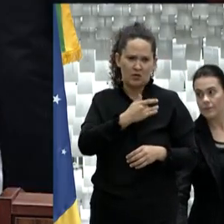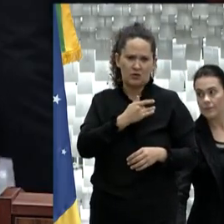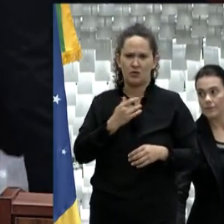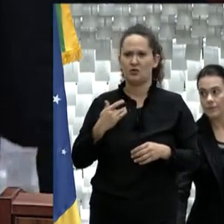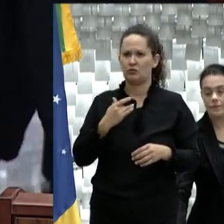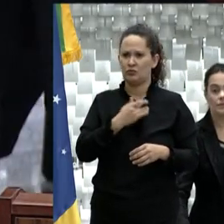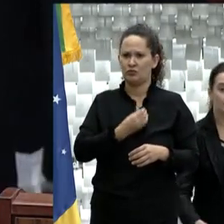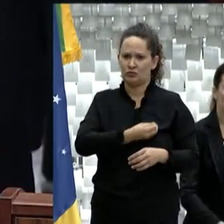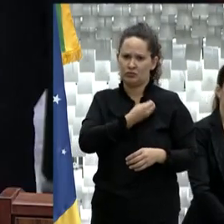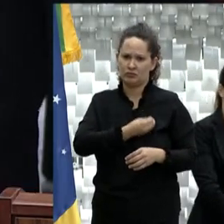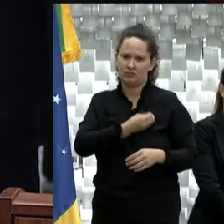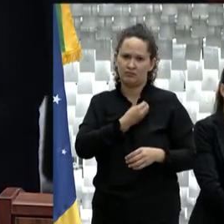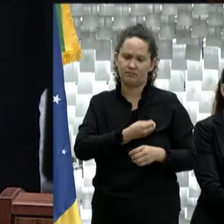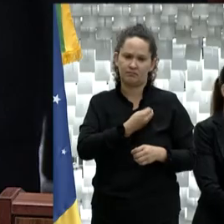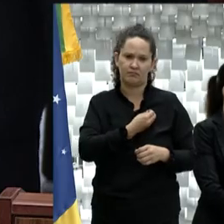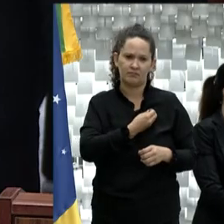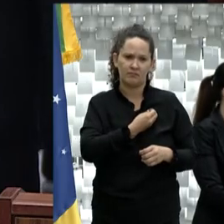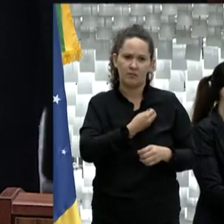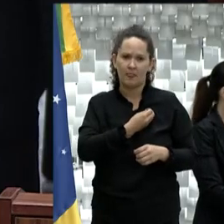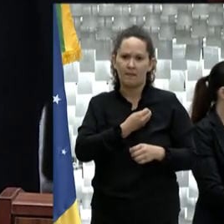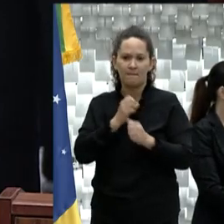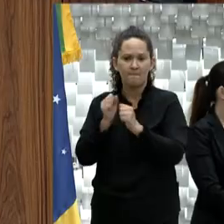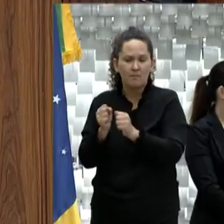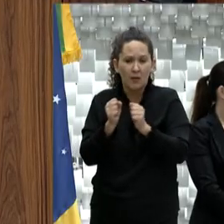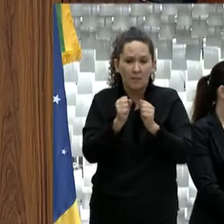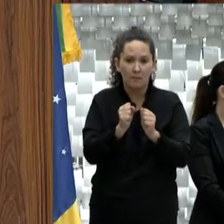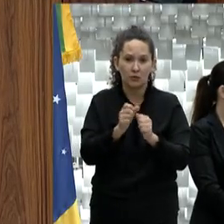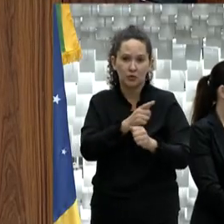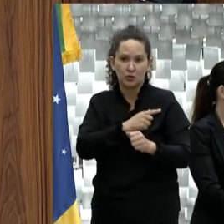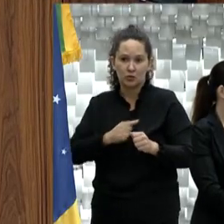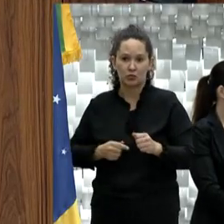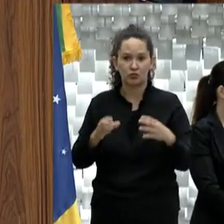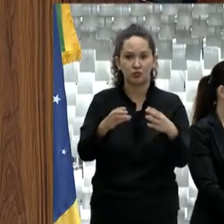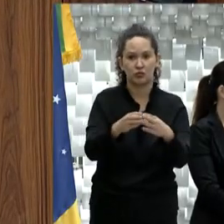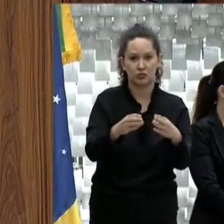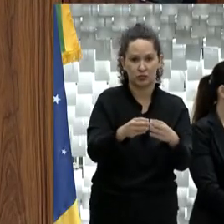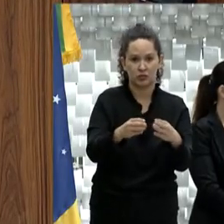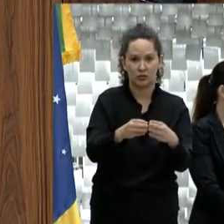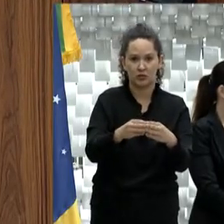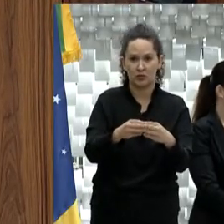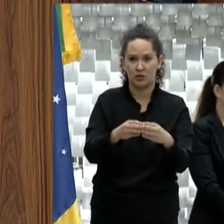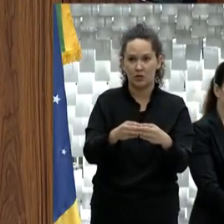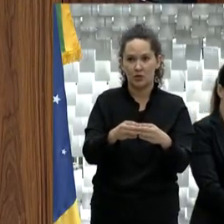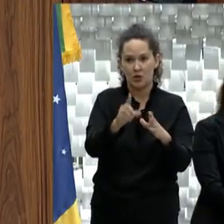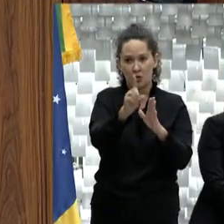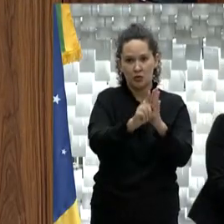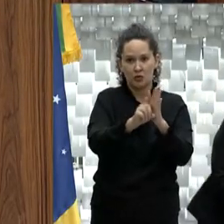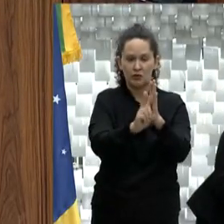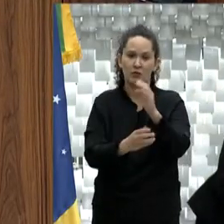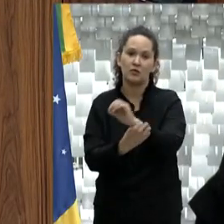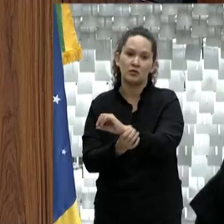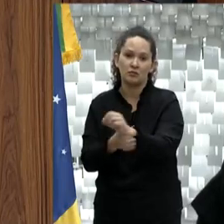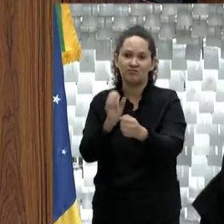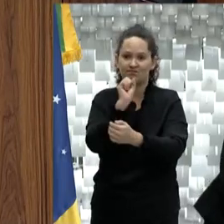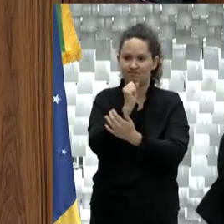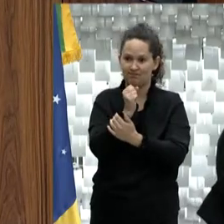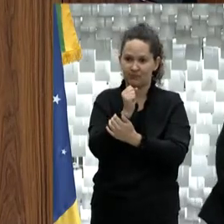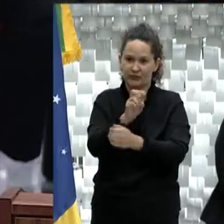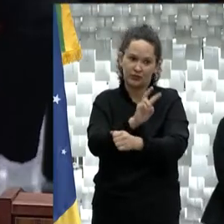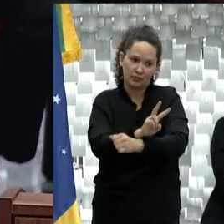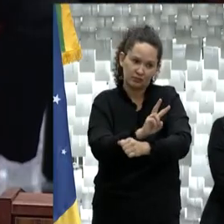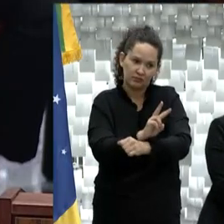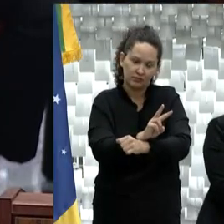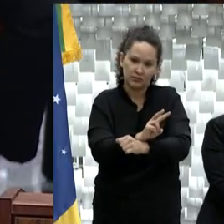vida, impondo-se ao poder público e à coletividade o dever de defendê-lo e preservá-lo.